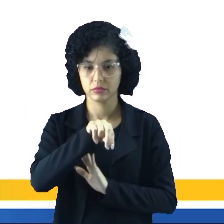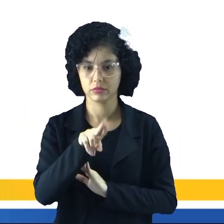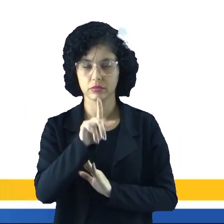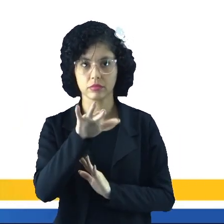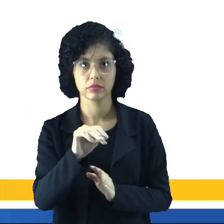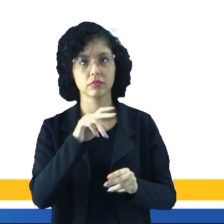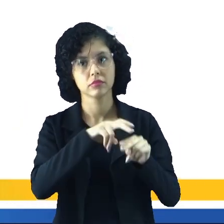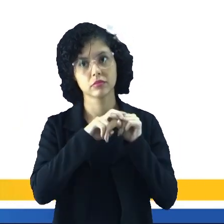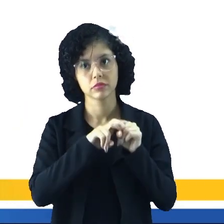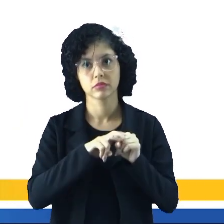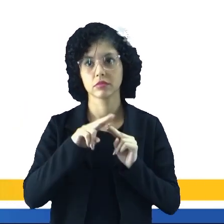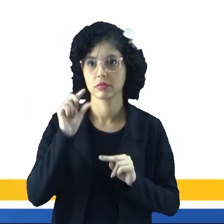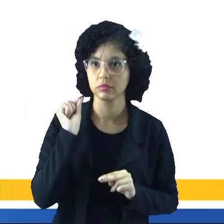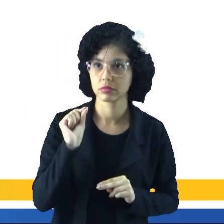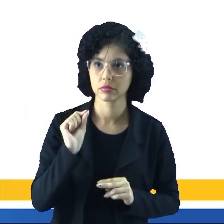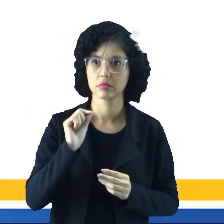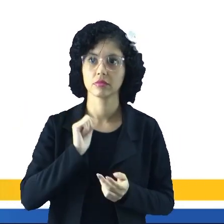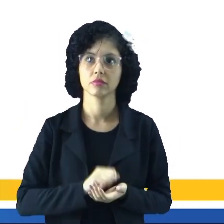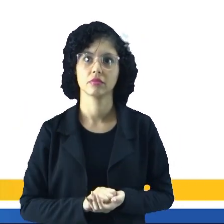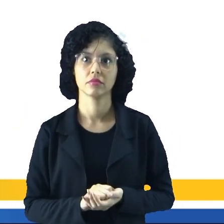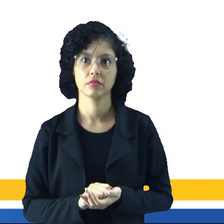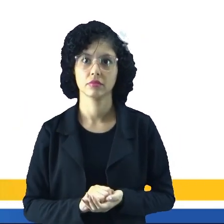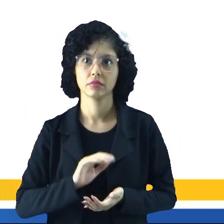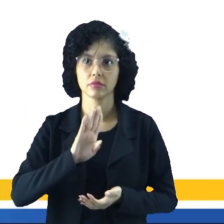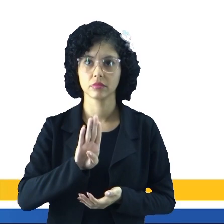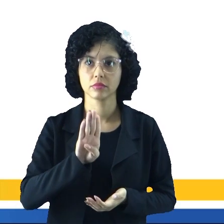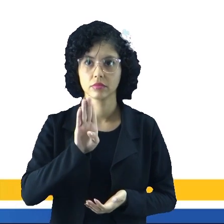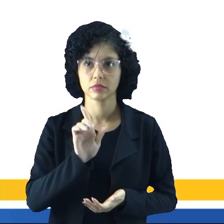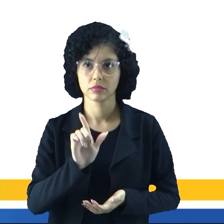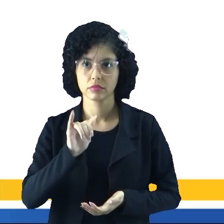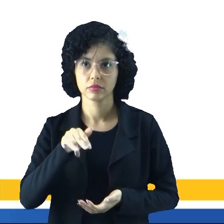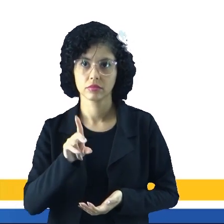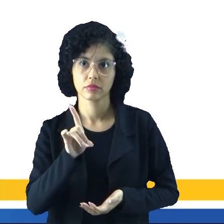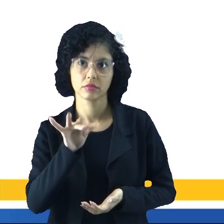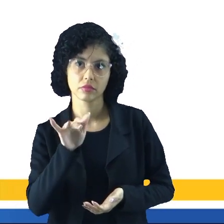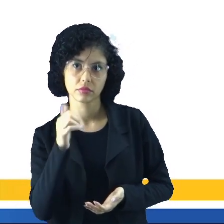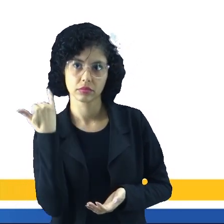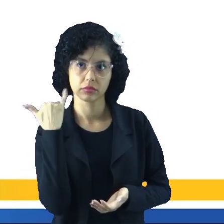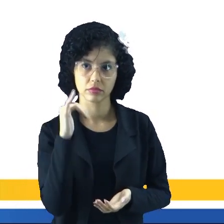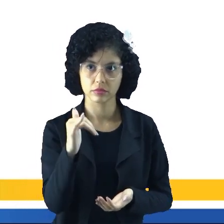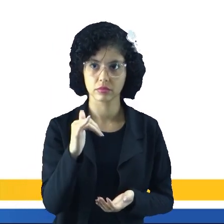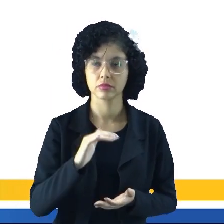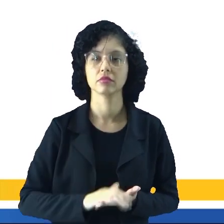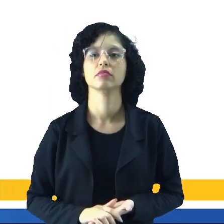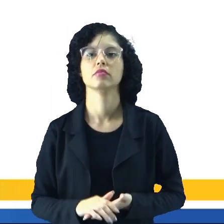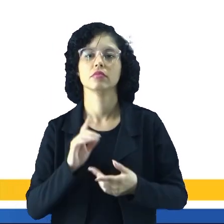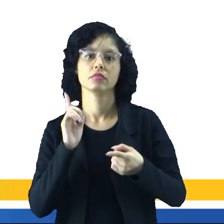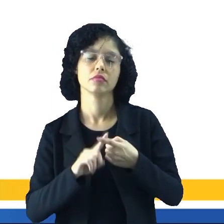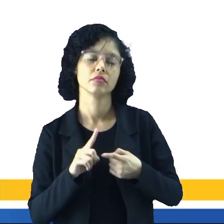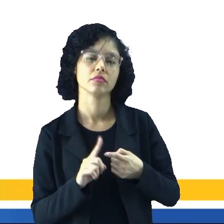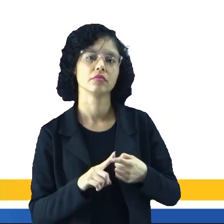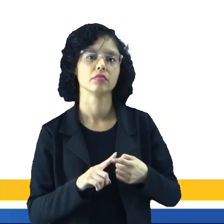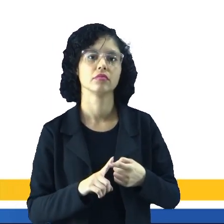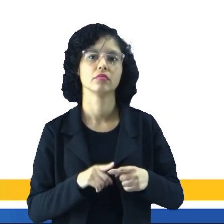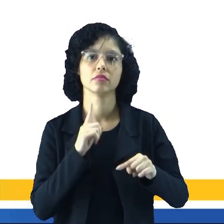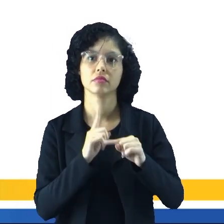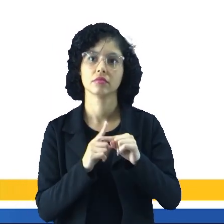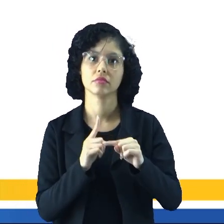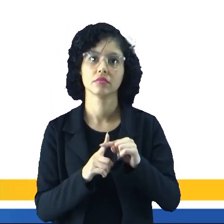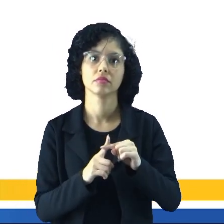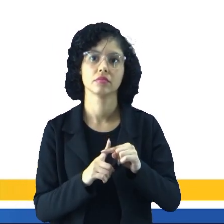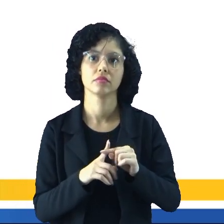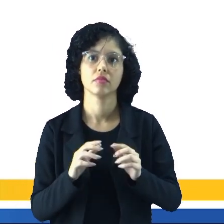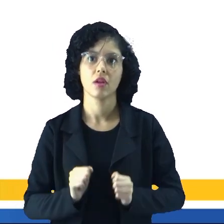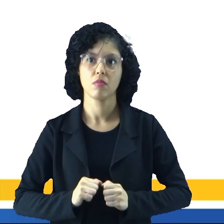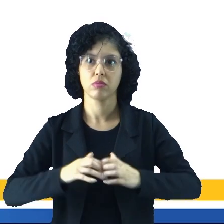nulo. Por isso que nós chamamos esse fenômeno de blindagem eletrostática, porque as cargas elétricas em